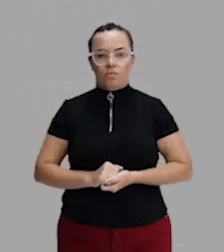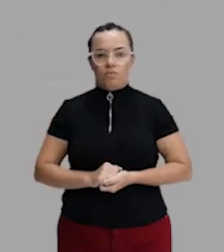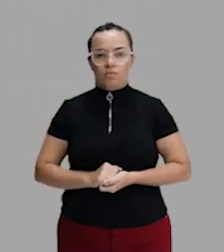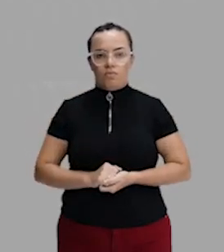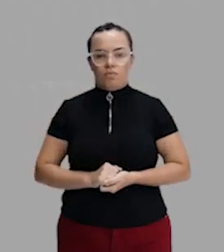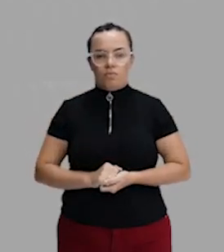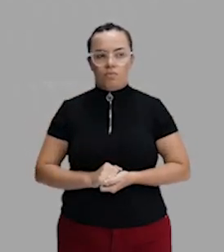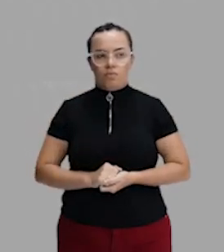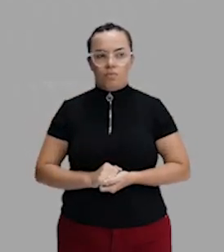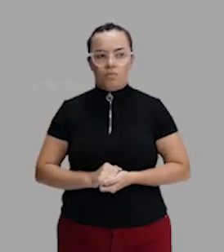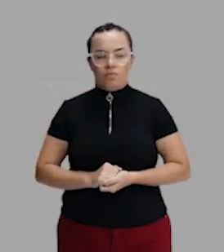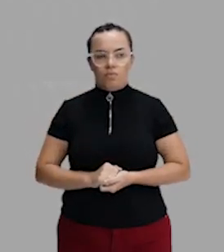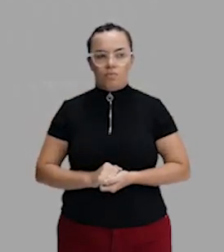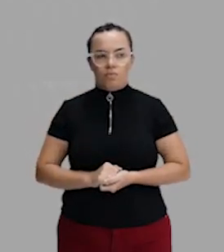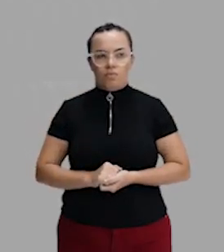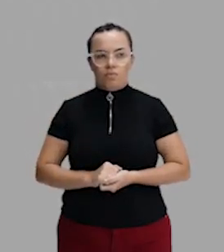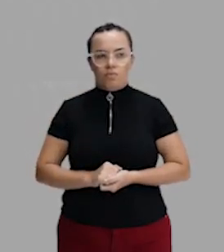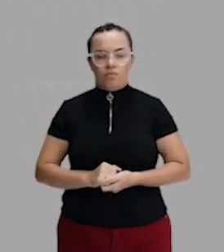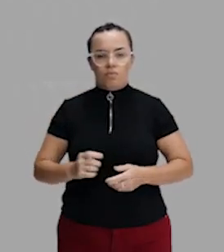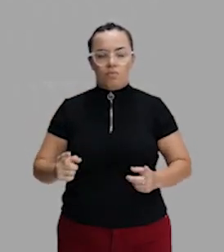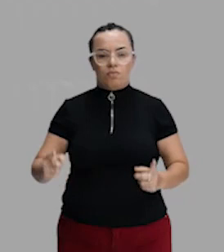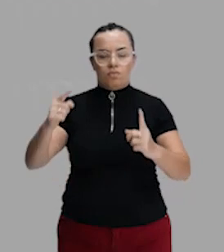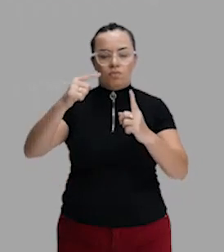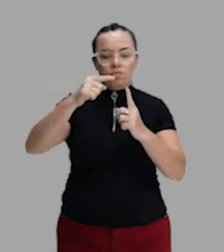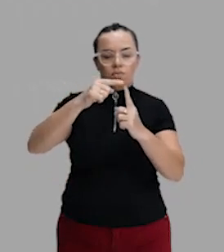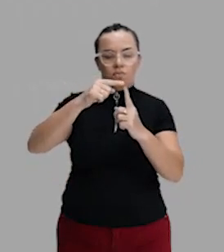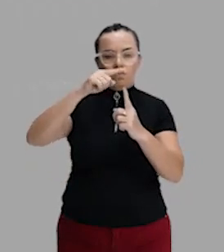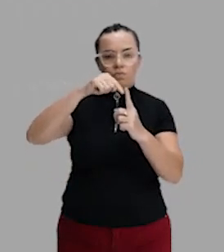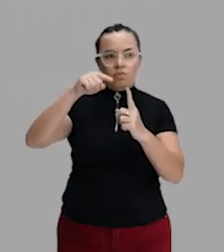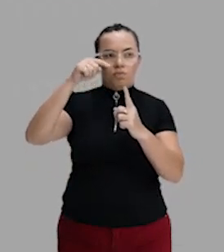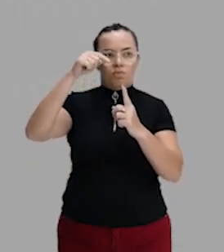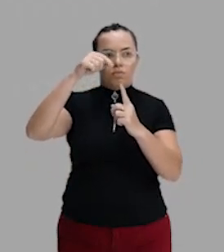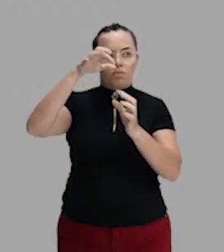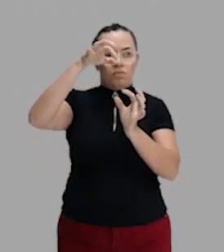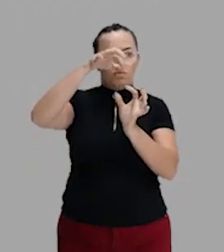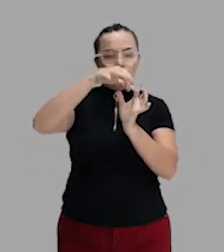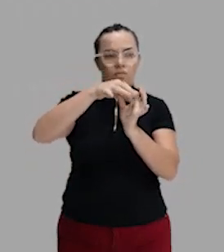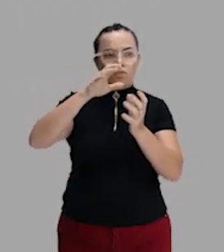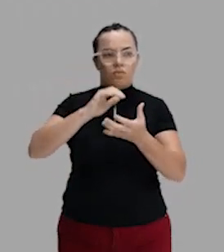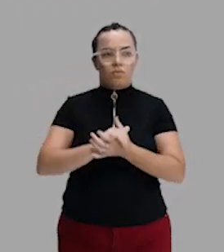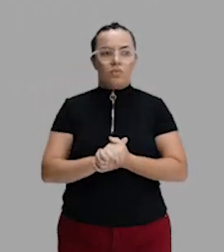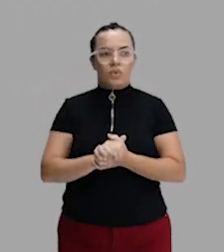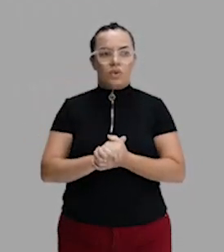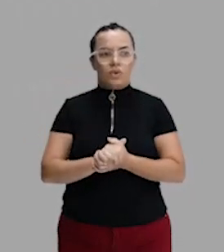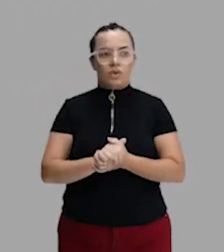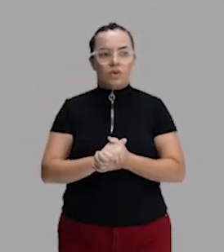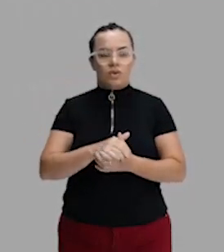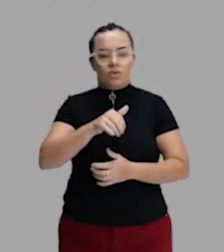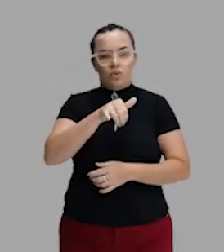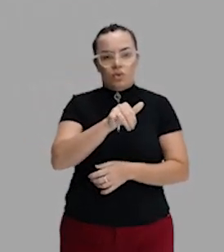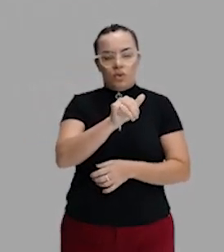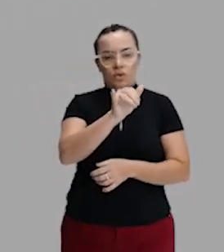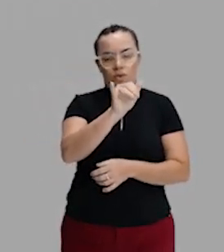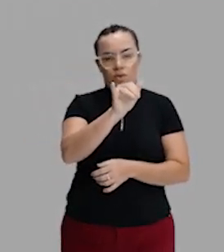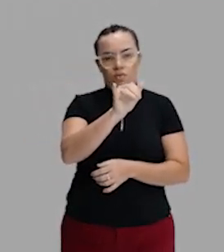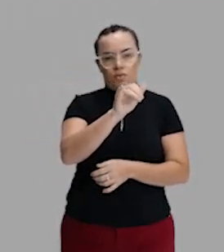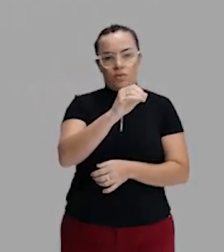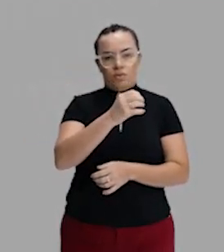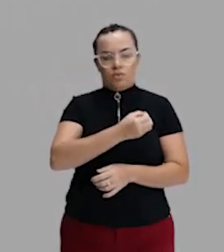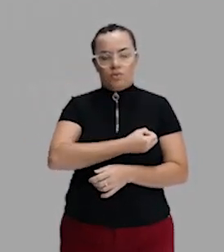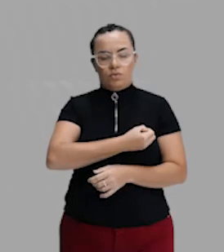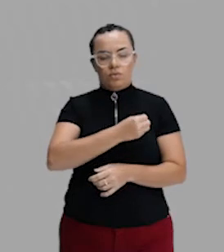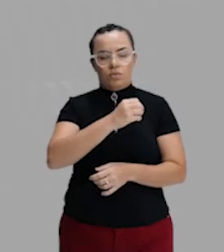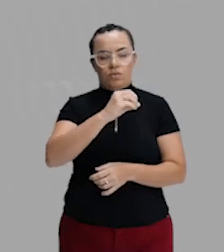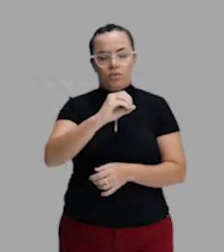as coordenadas do vértice. Aqui é o y0 e o x0. Tá? Então, as coordenadas